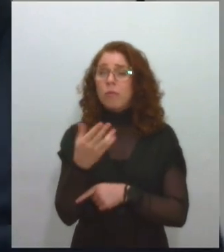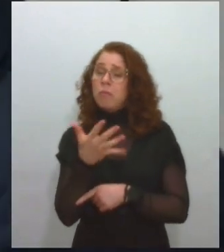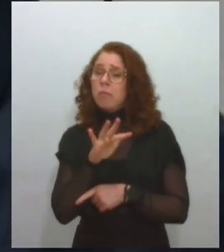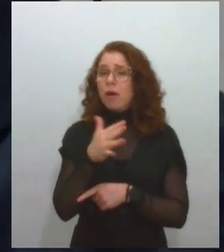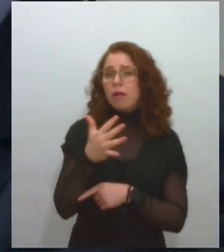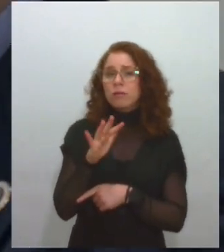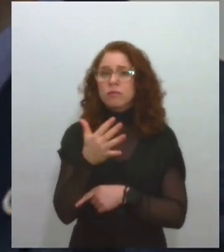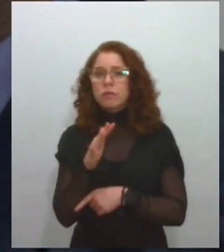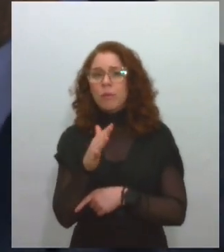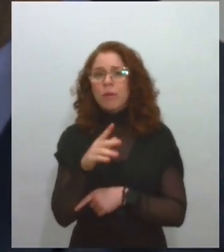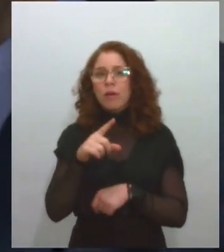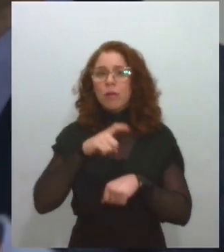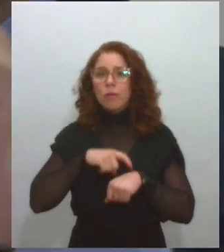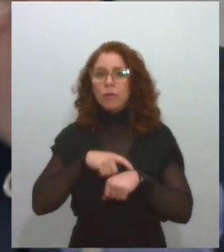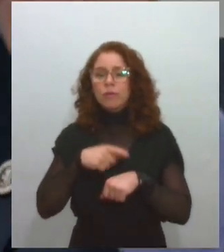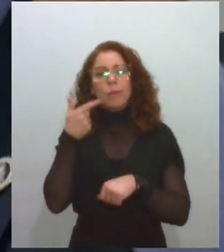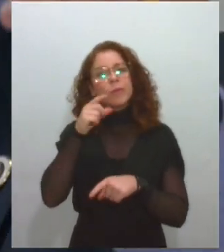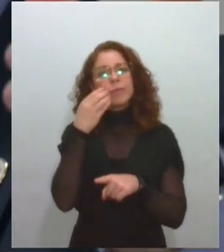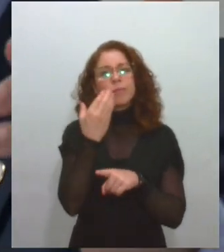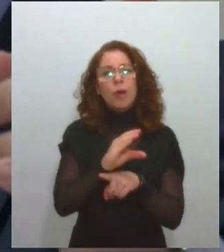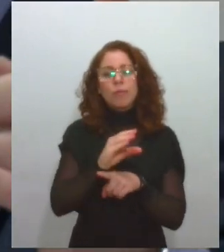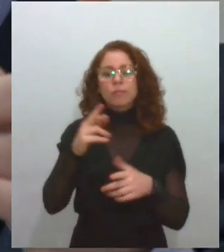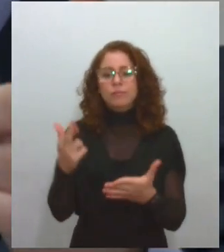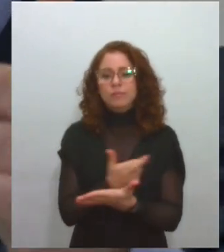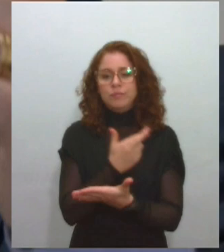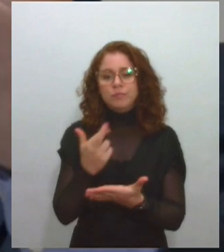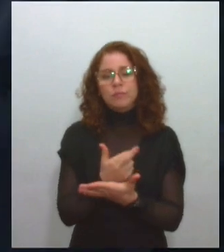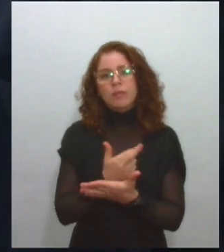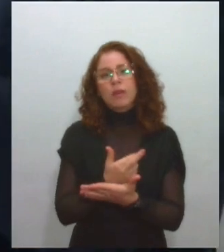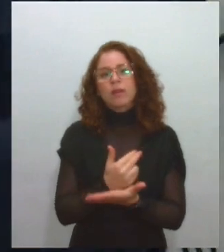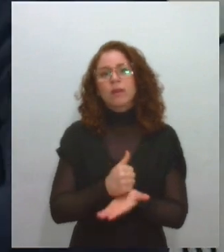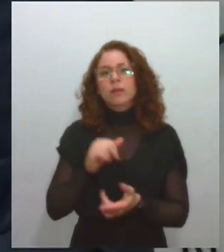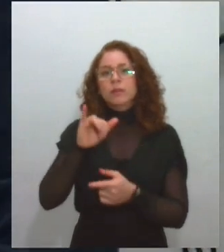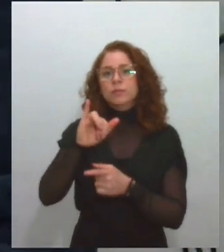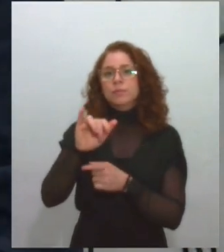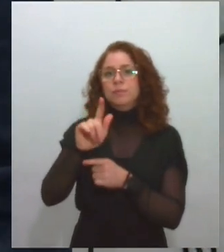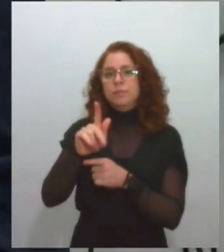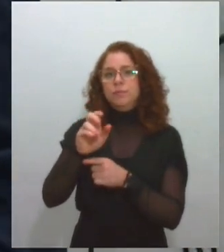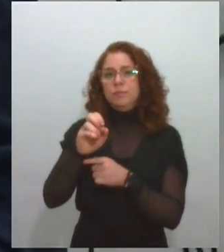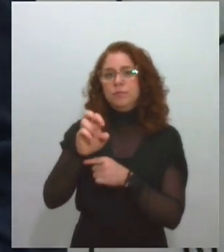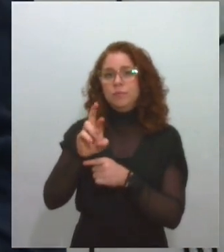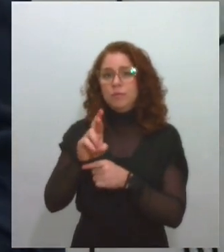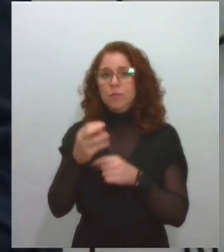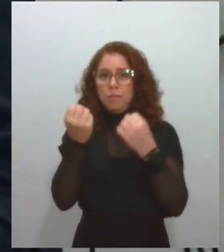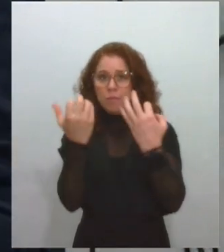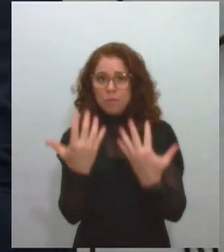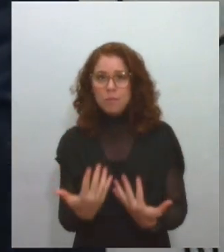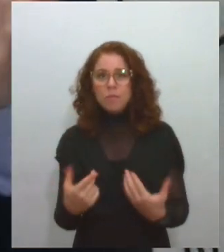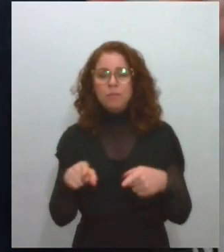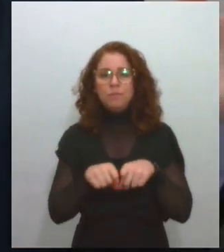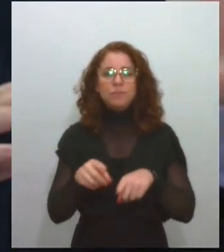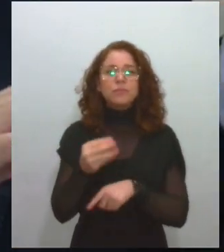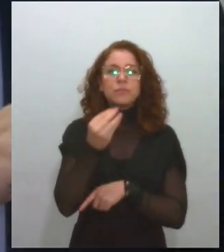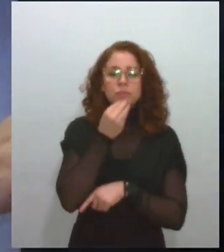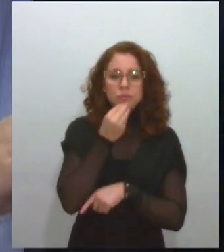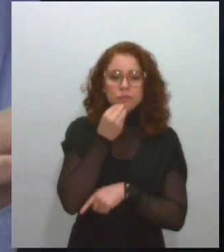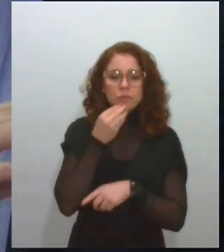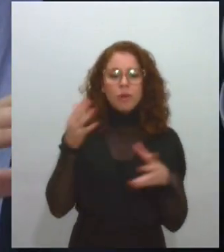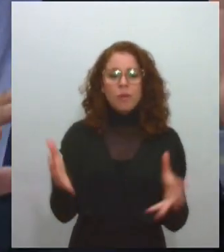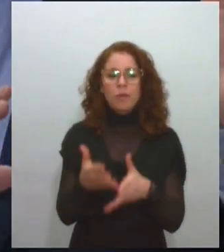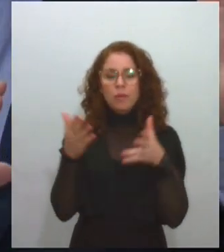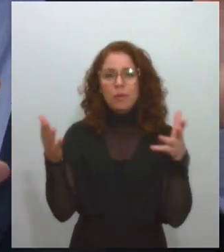periódico. Segundo o secretário-geral da mesa diretora da Alese, uma oportunidade tanto para estimular a produção de